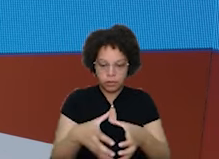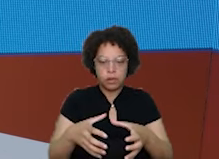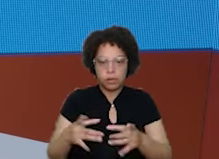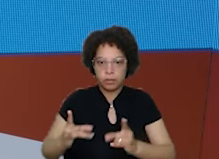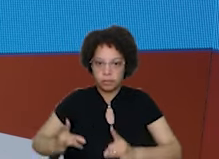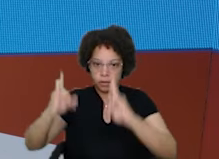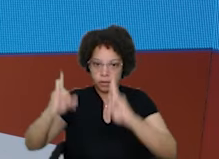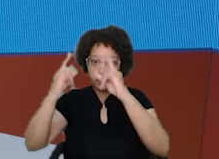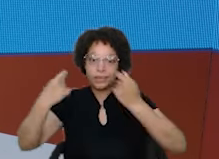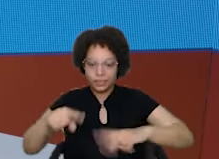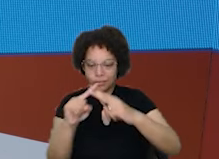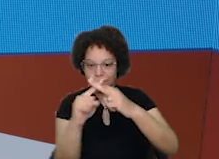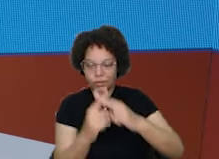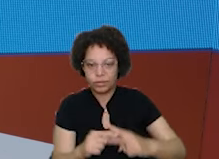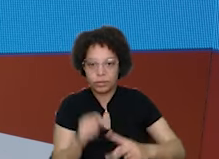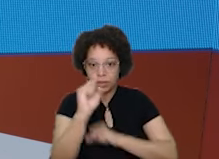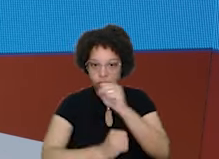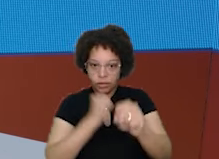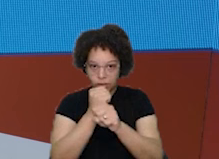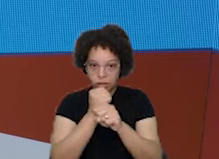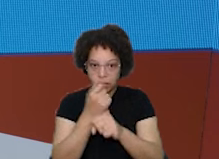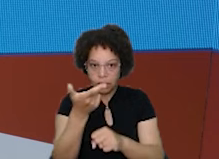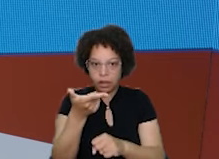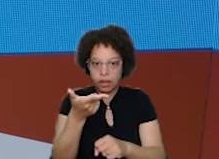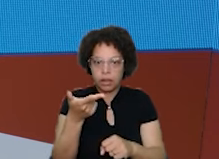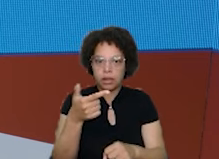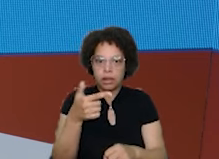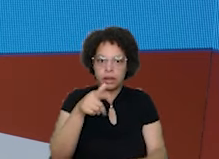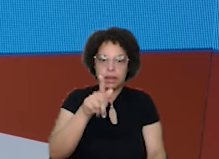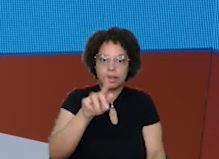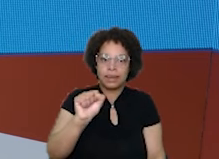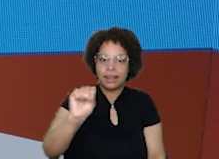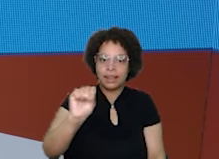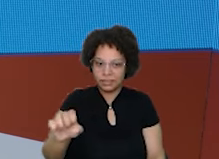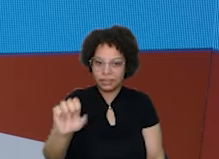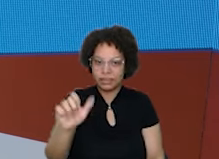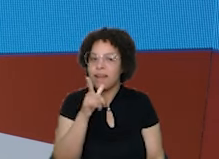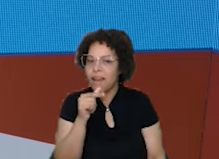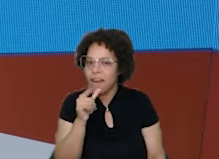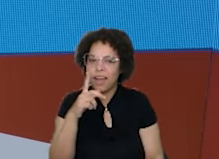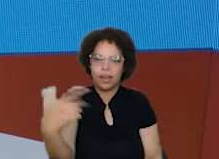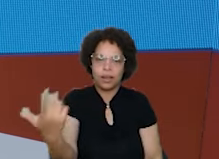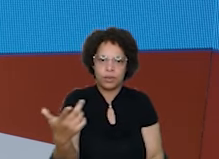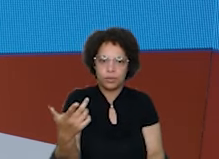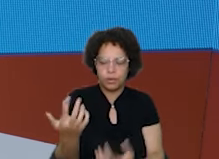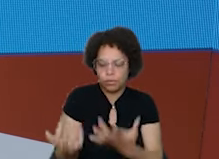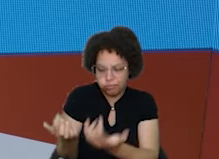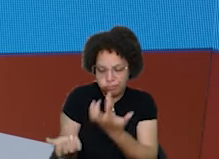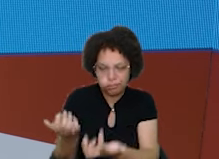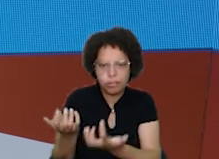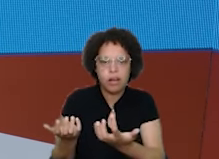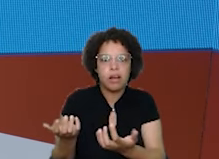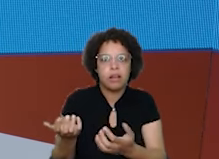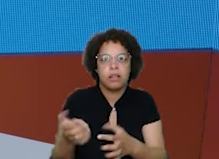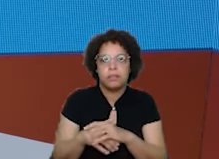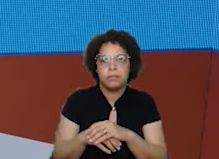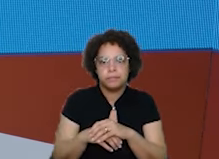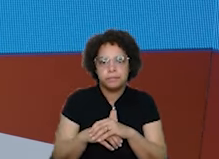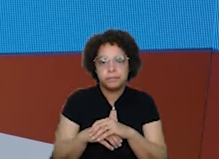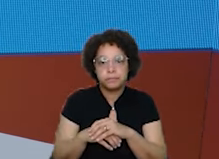anual no equipamento de gás de aquecimento né da água e e e da água e do do do fogão mesmo